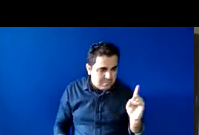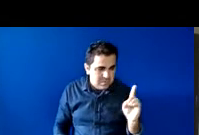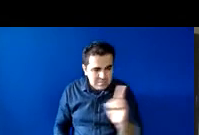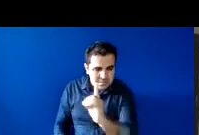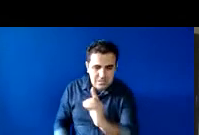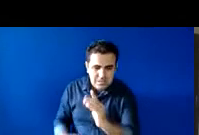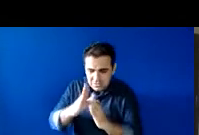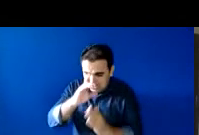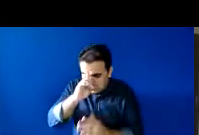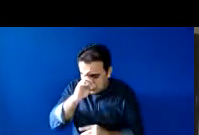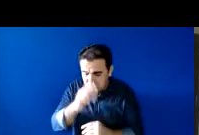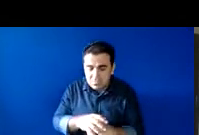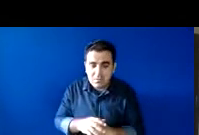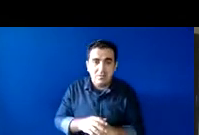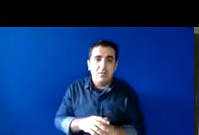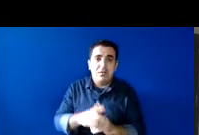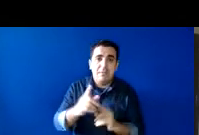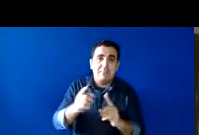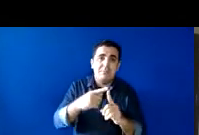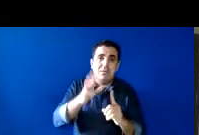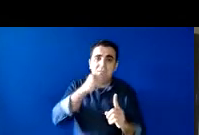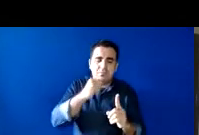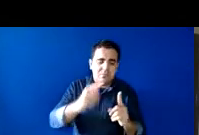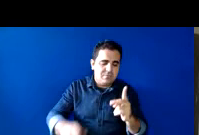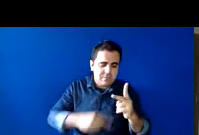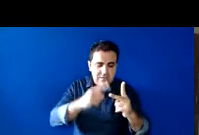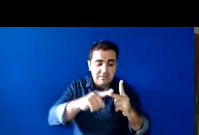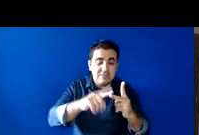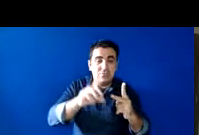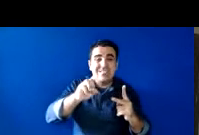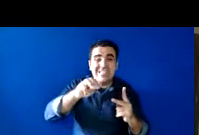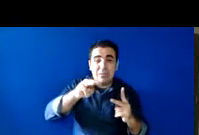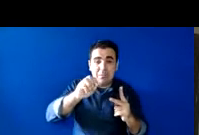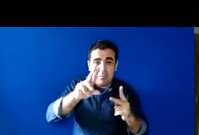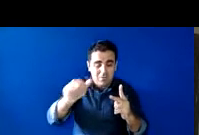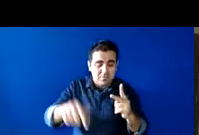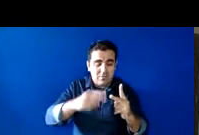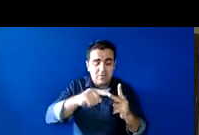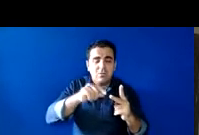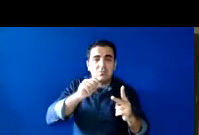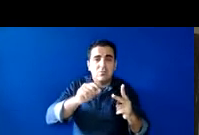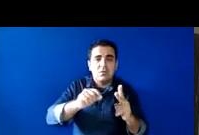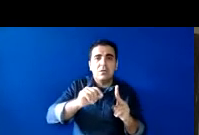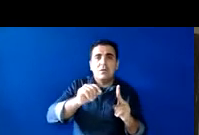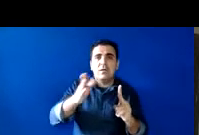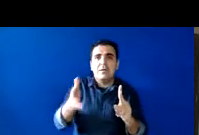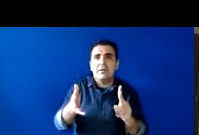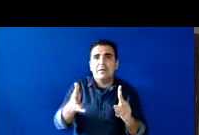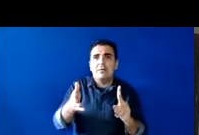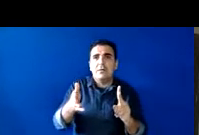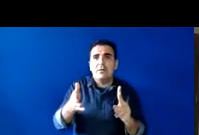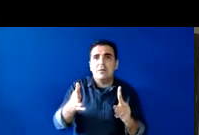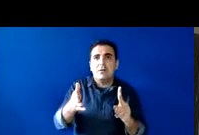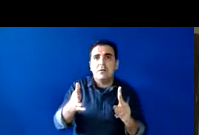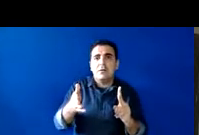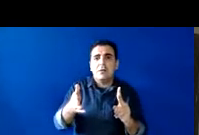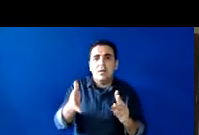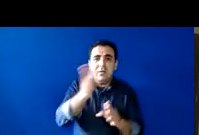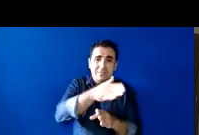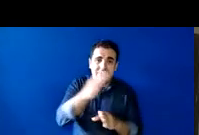serviço de saúde. É a primeira demora. A segunda demora é a demora entre a procura